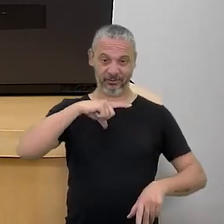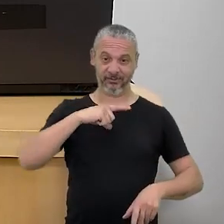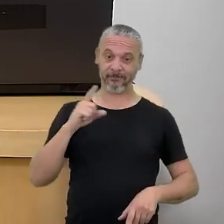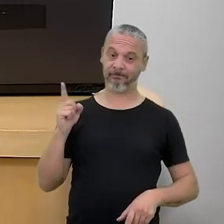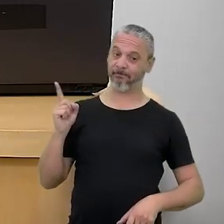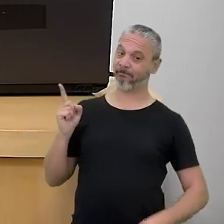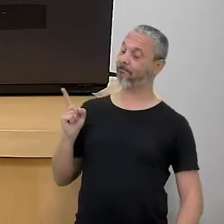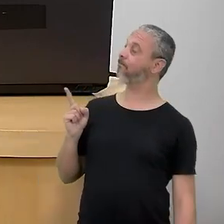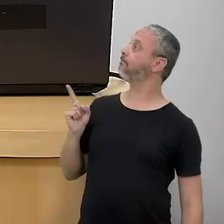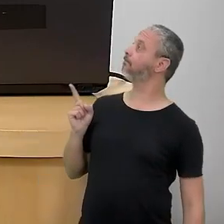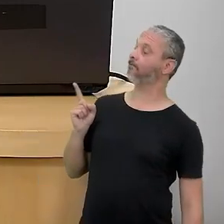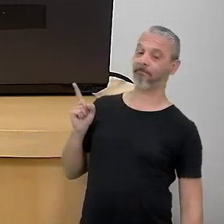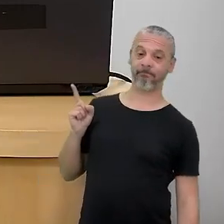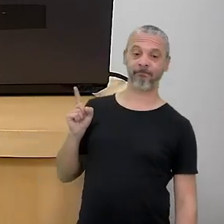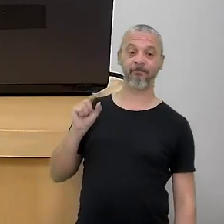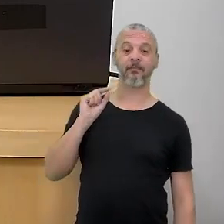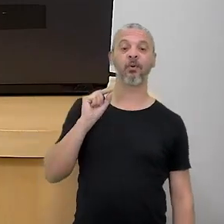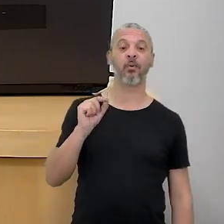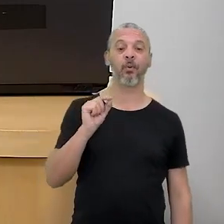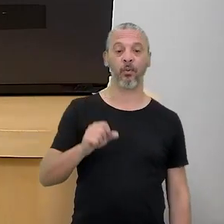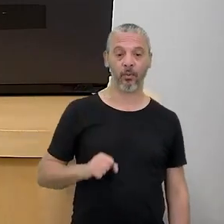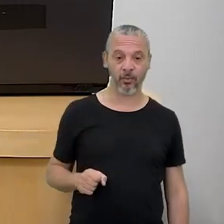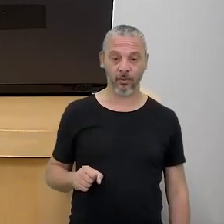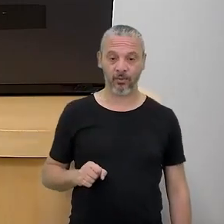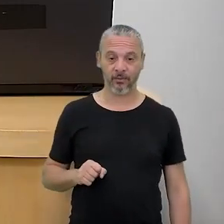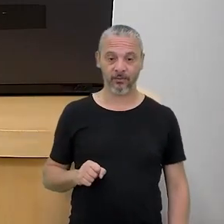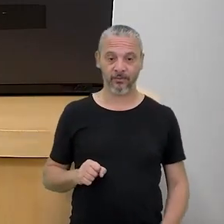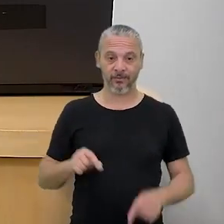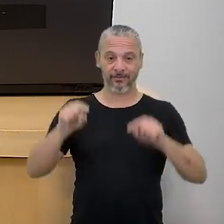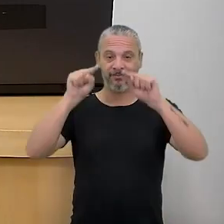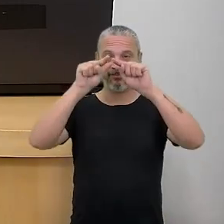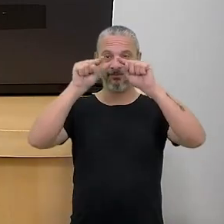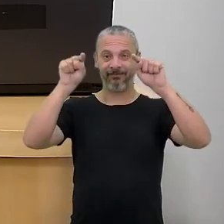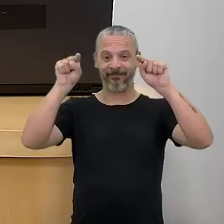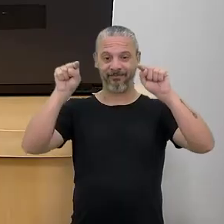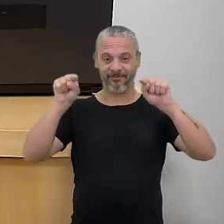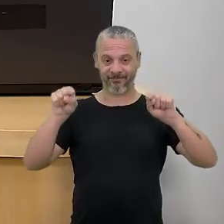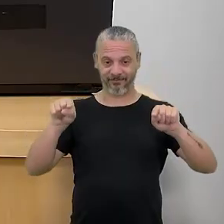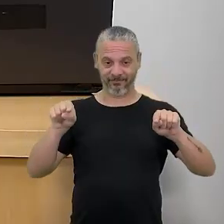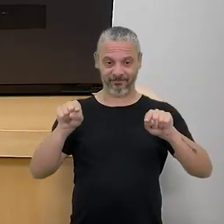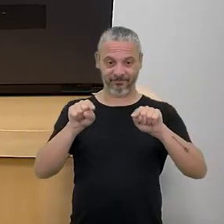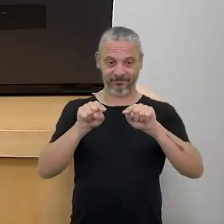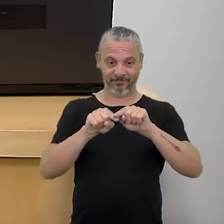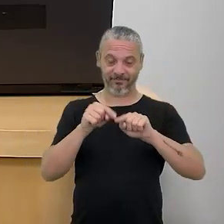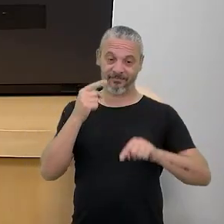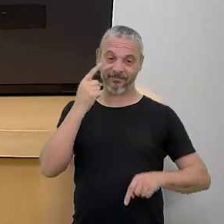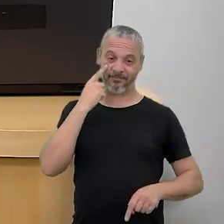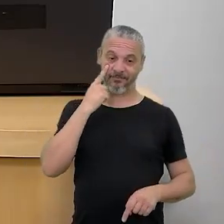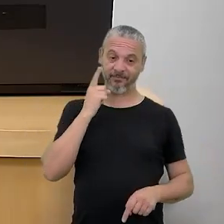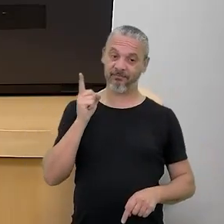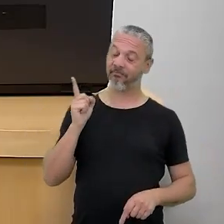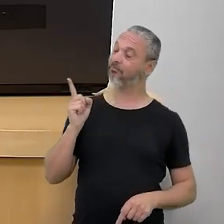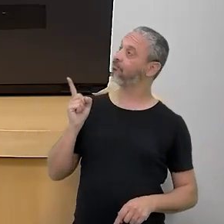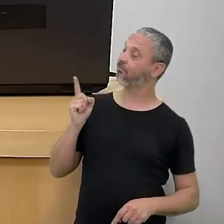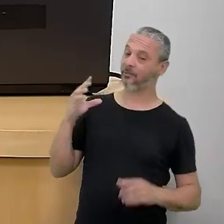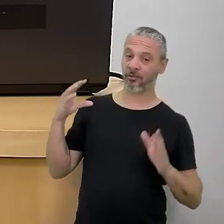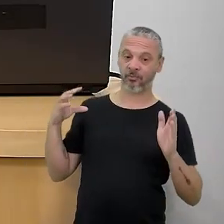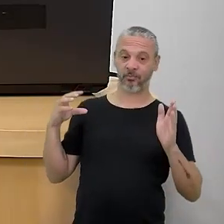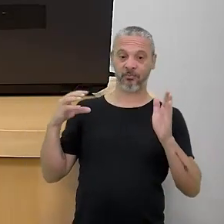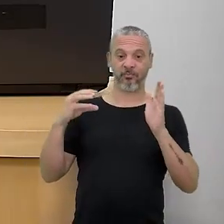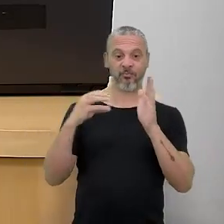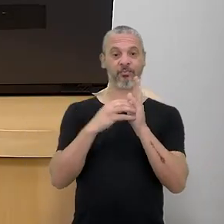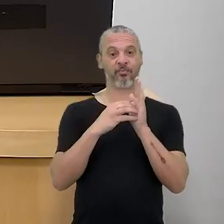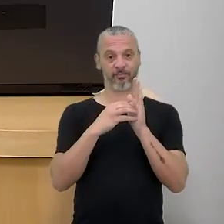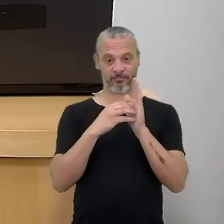fizemos aqui, aí o que eu sugiro? Que vocês abram uma lateralzinha aqui, ó, para conseguir encaixar a